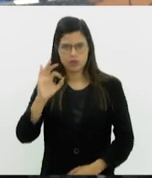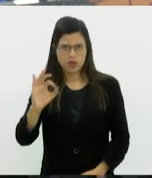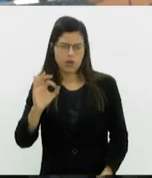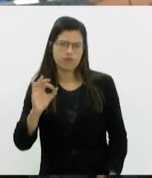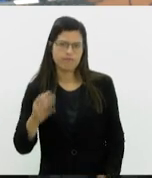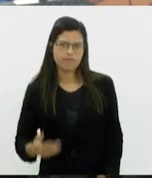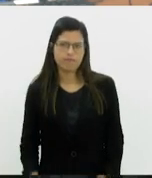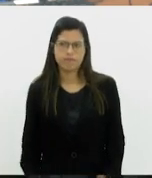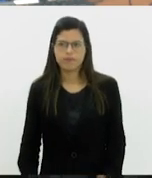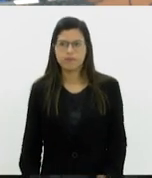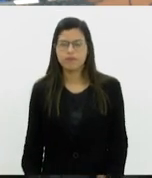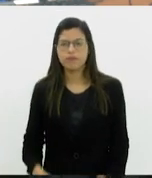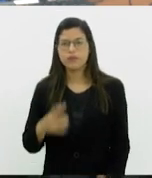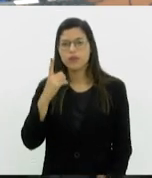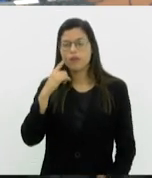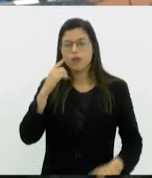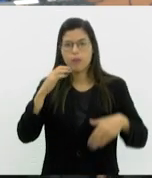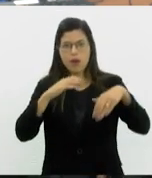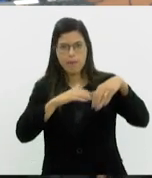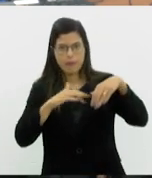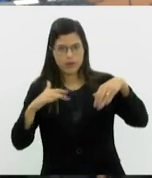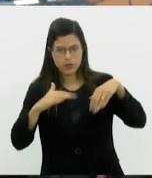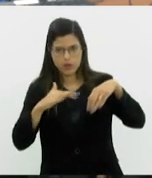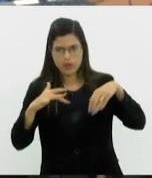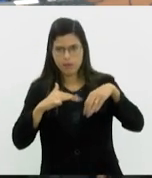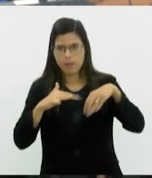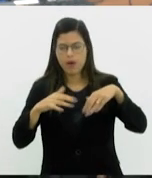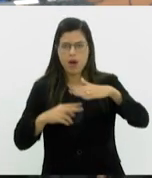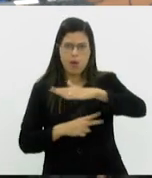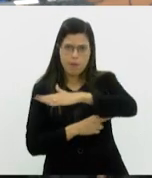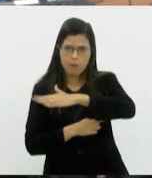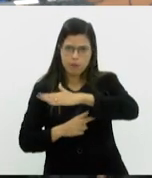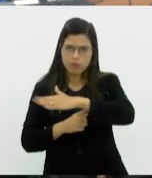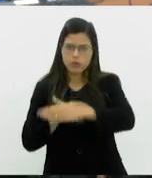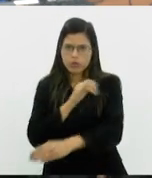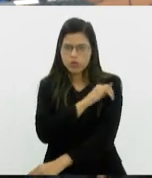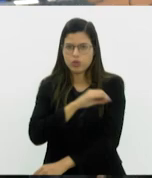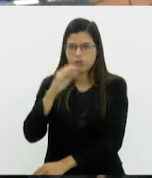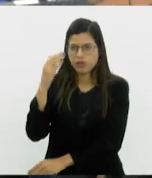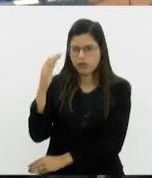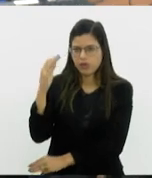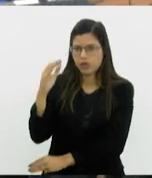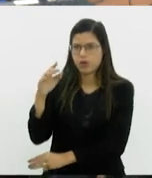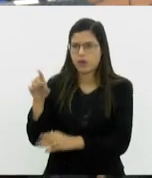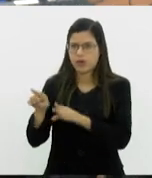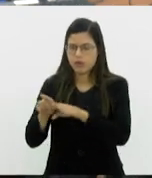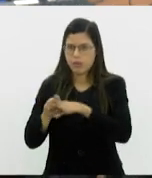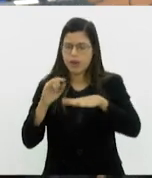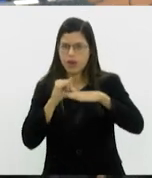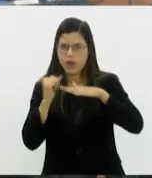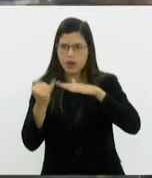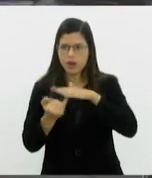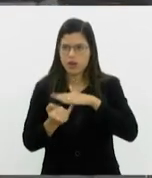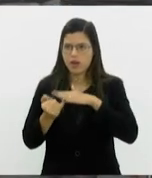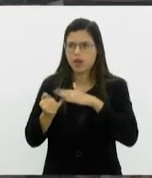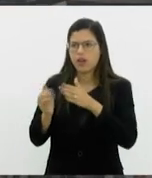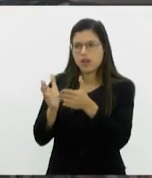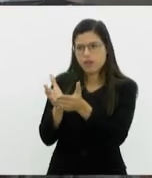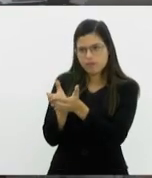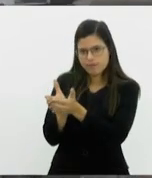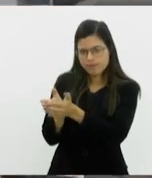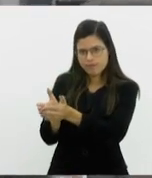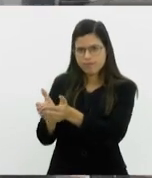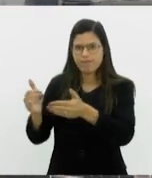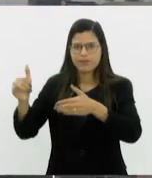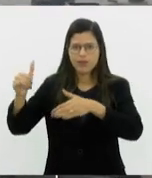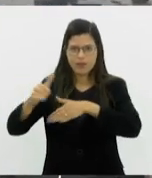algumas cidades. Agora vemos a Baía de Guanabara, Ponte Rio-Niterói. Temos também a Ilha Fiscal e, ao fundo, o porta-aviões americano